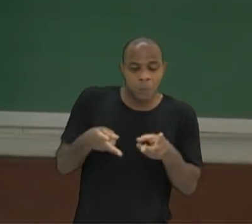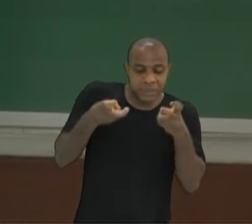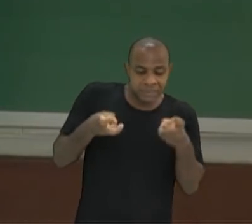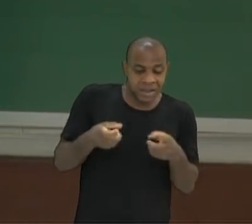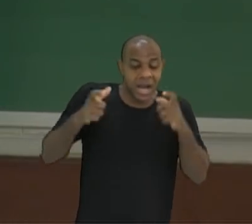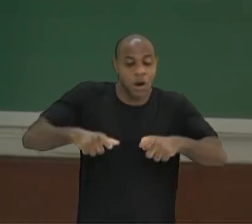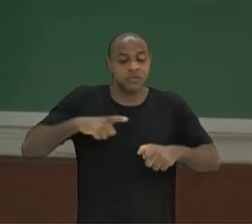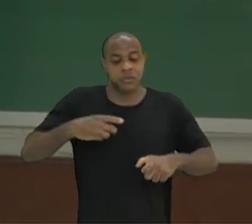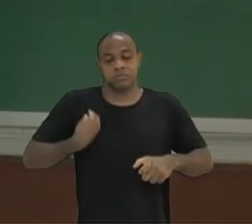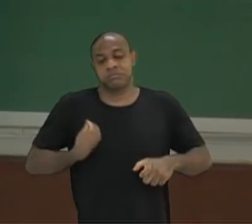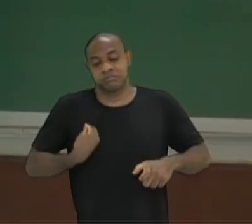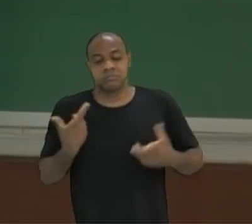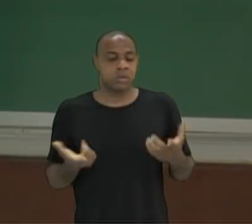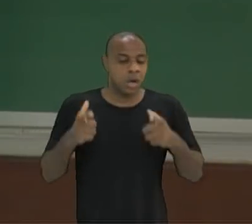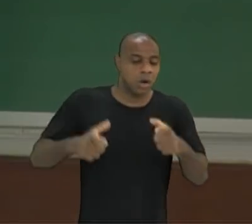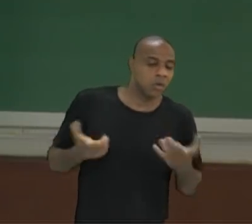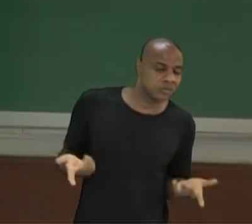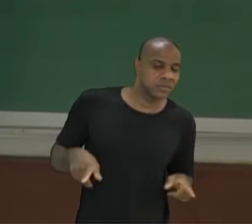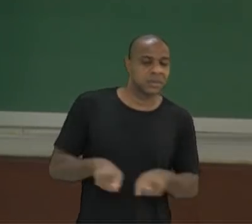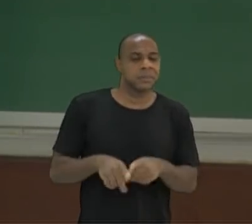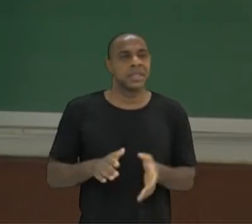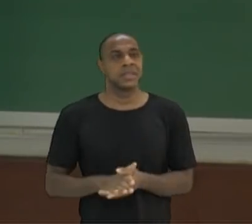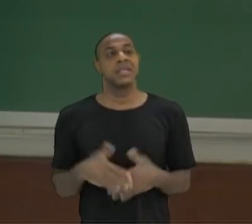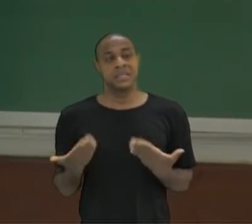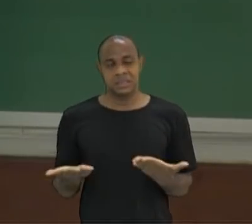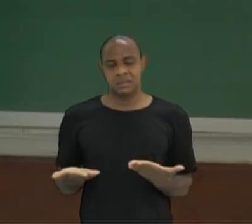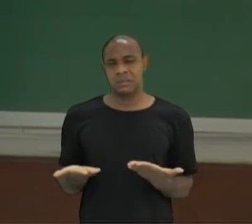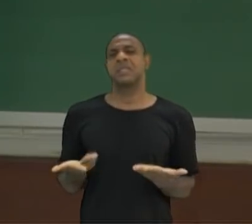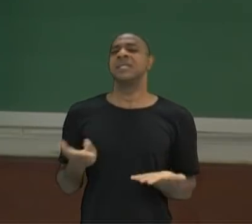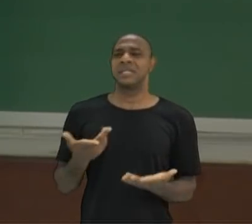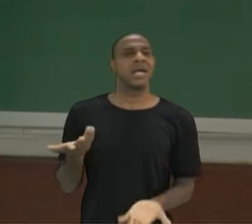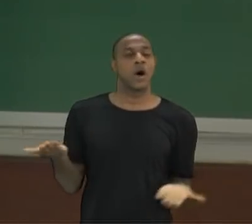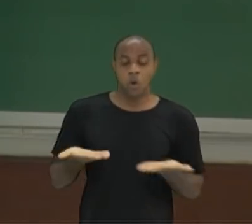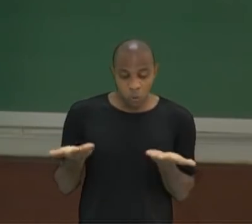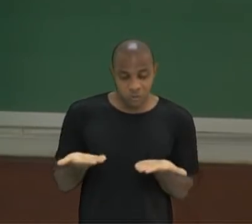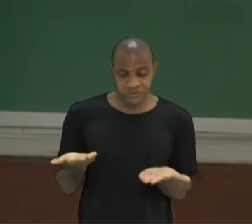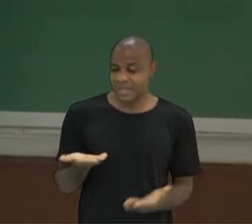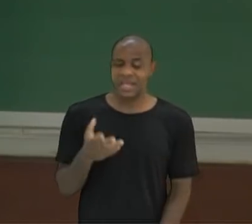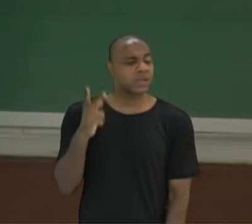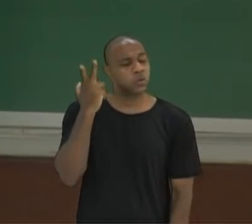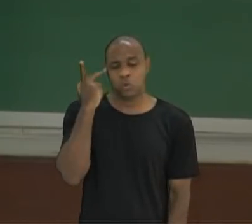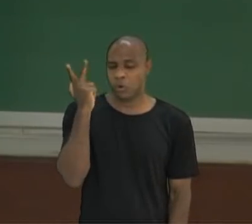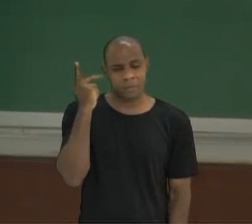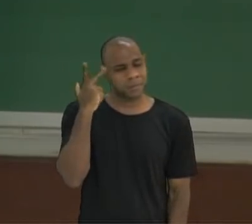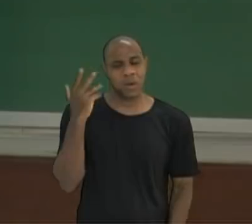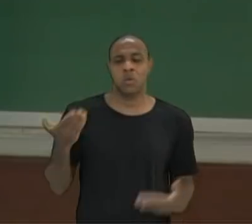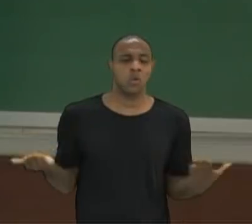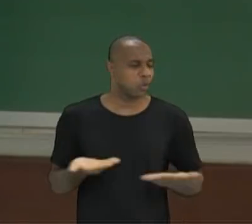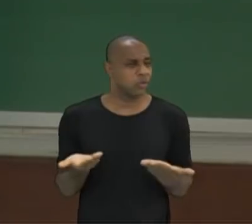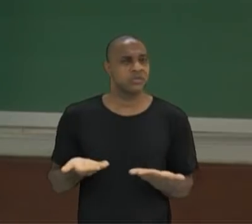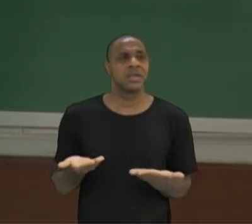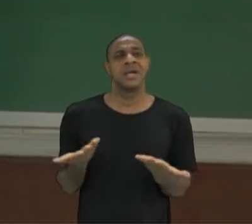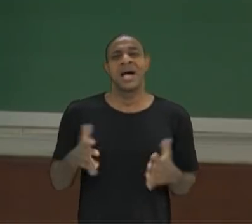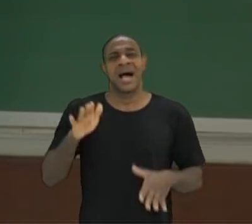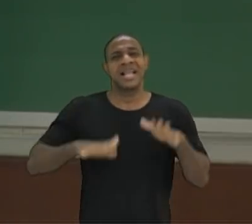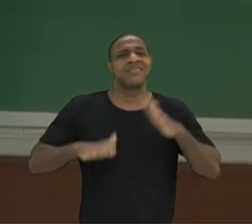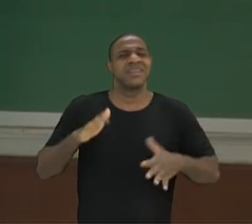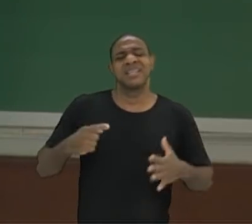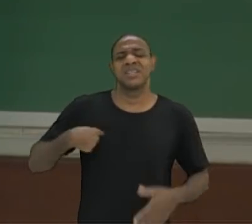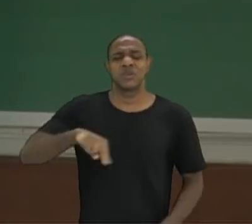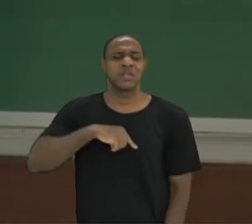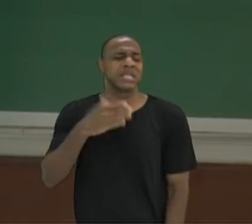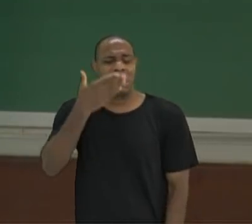estou e para onde eu quero ir. E isso se torna tão frequente no nosso dia a dia que muitas vezes a gente até